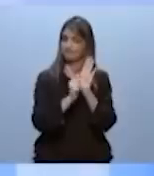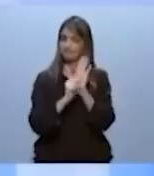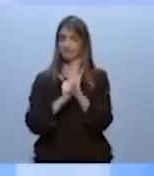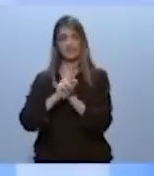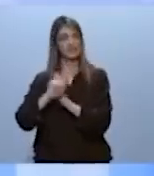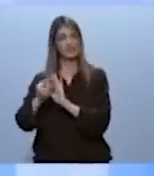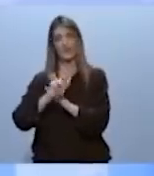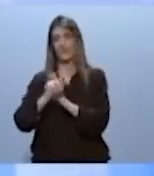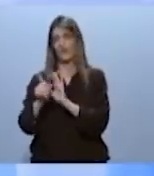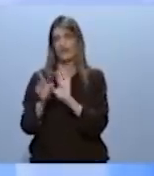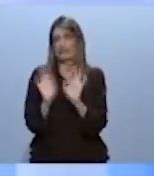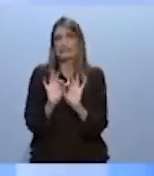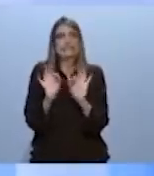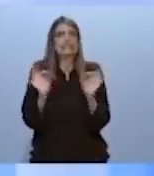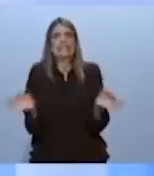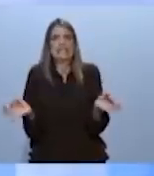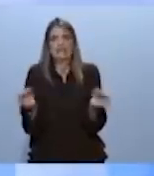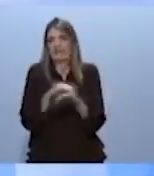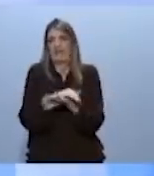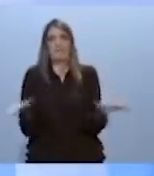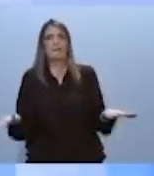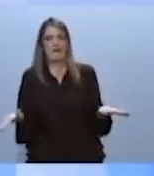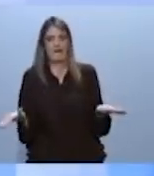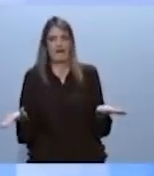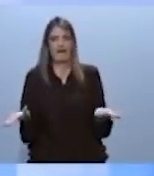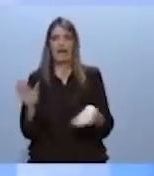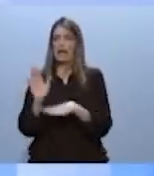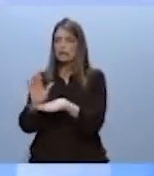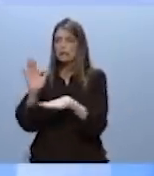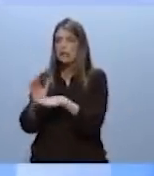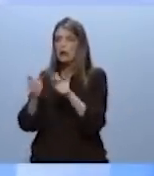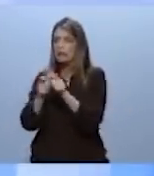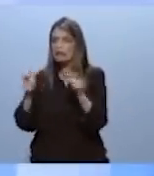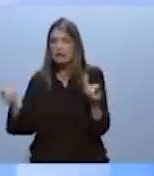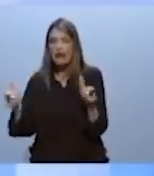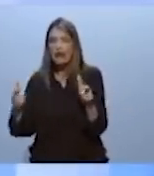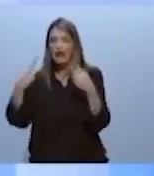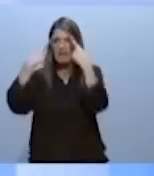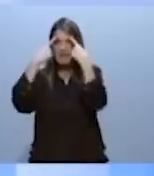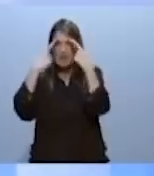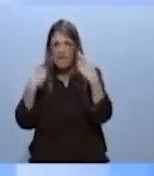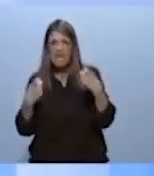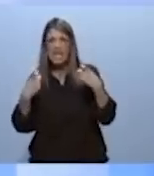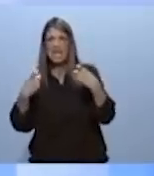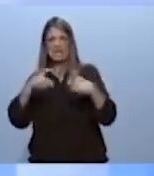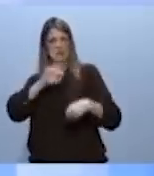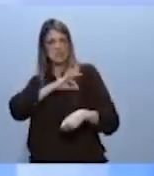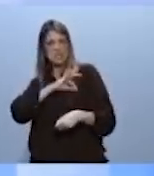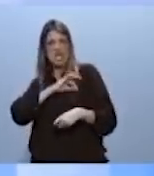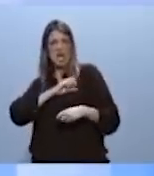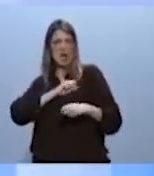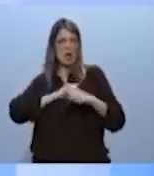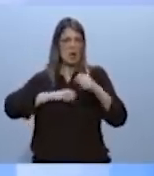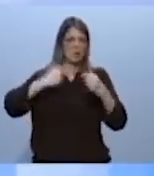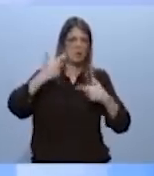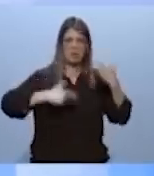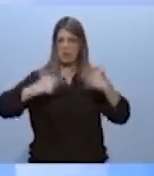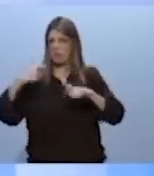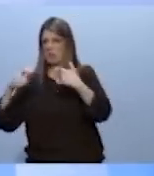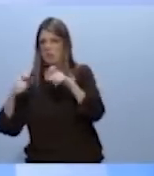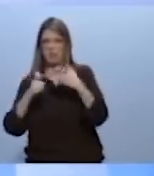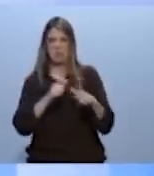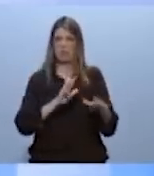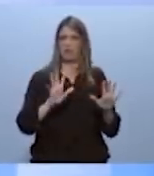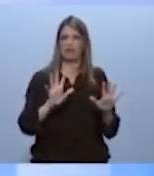não é uma questão simplória não é apenas aumentando Assistência Social e também não é com violência policial tiro porrada e bomba que você vai resolver esse